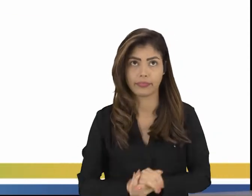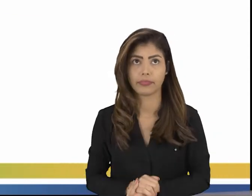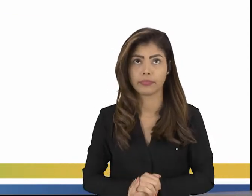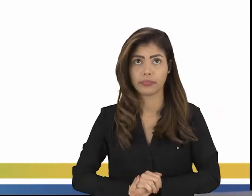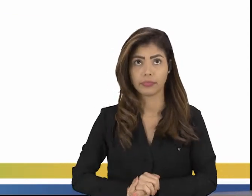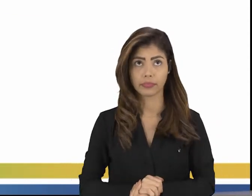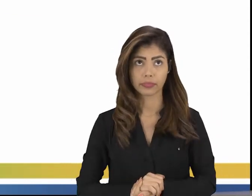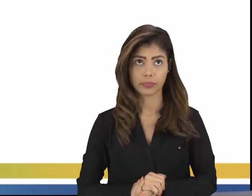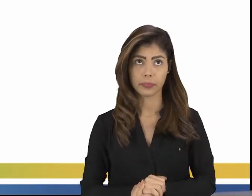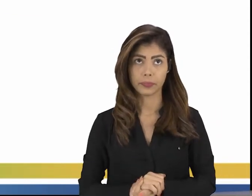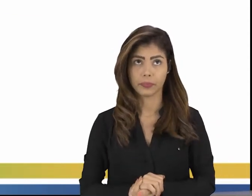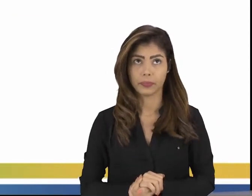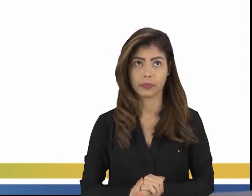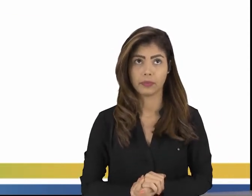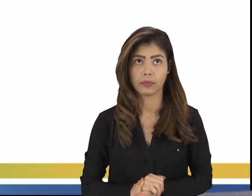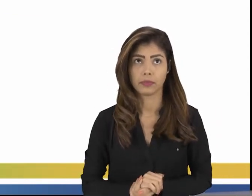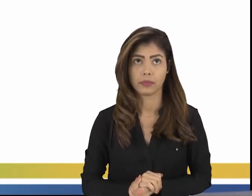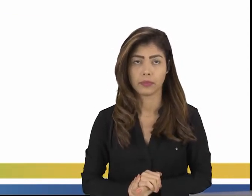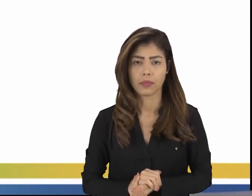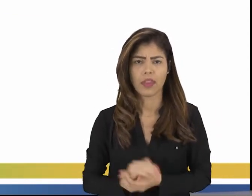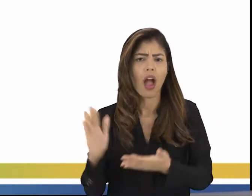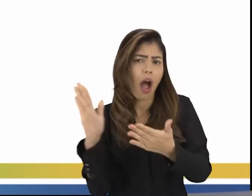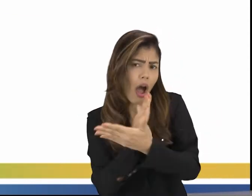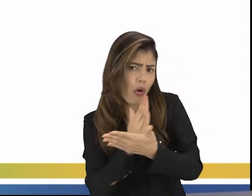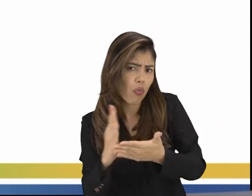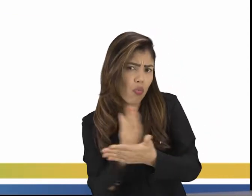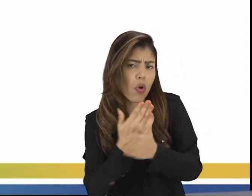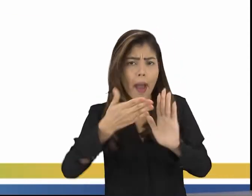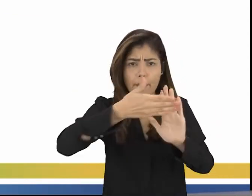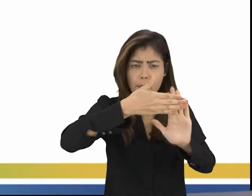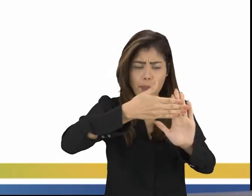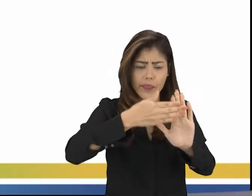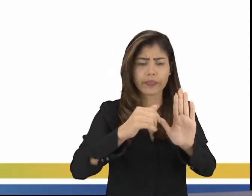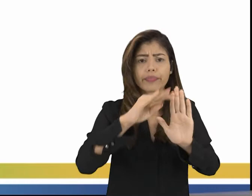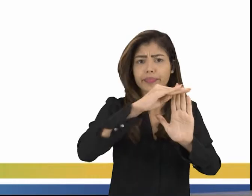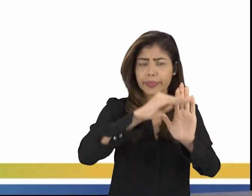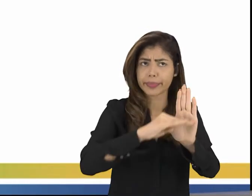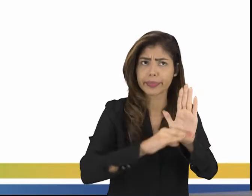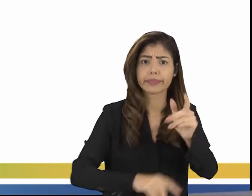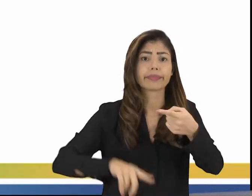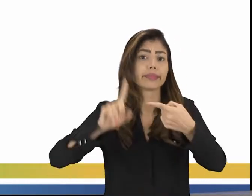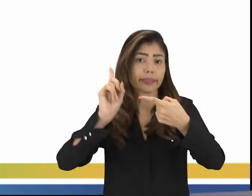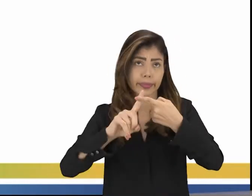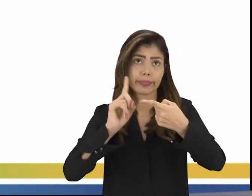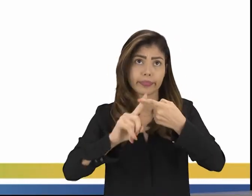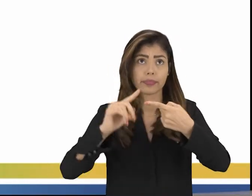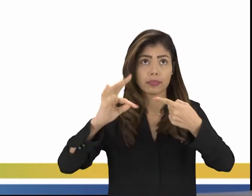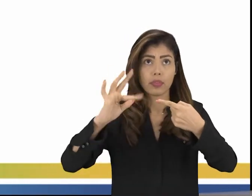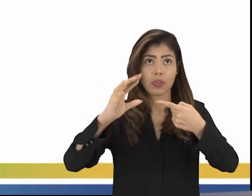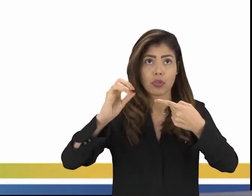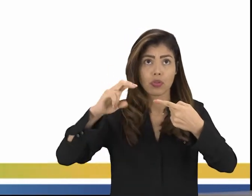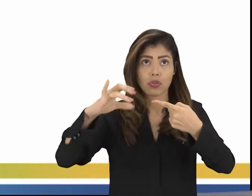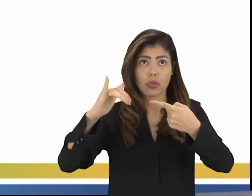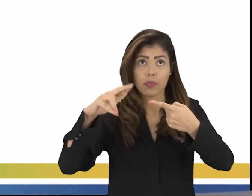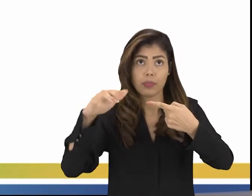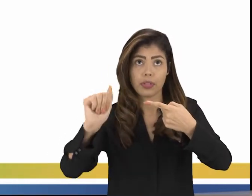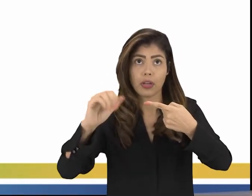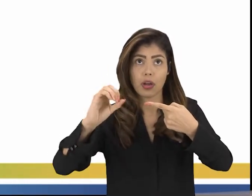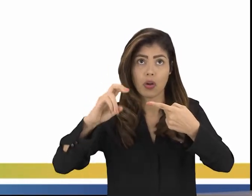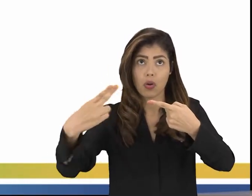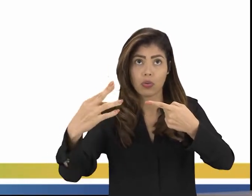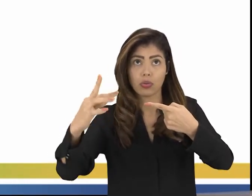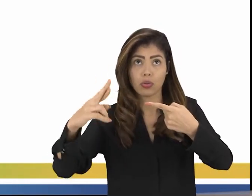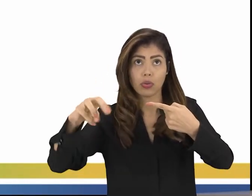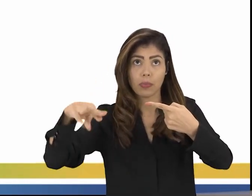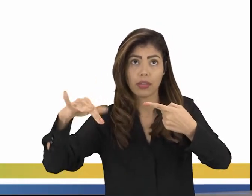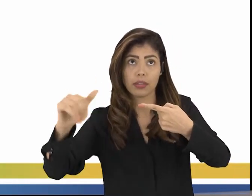cloro. Nós temos aí alguns tipos de propriedades coligativas. A primeira delas é a tonoscopia ou